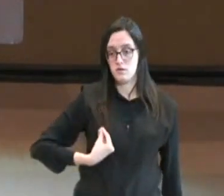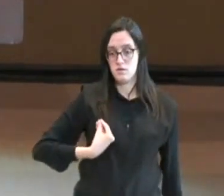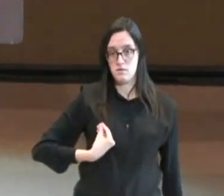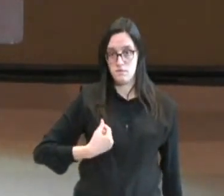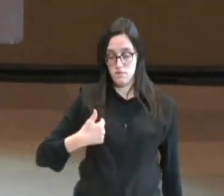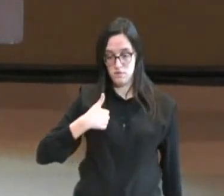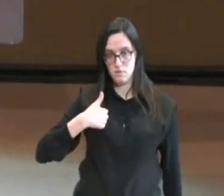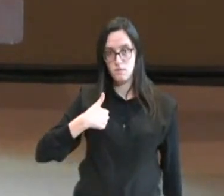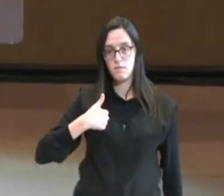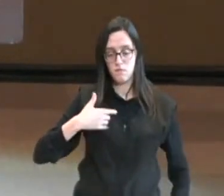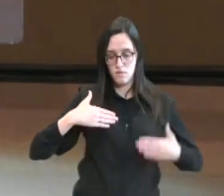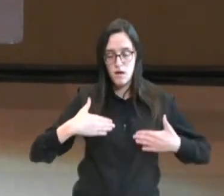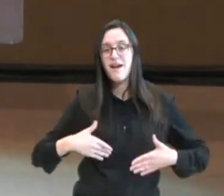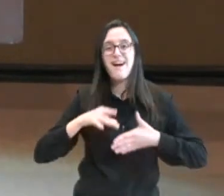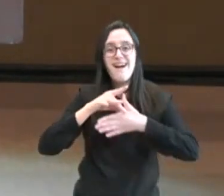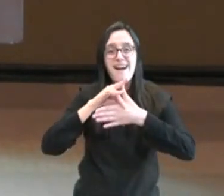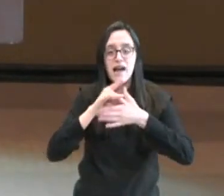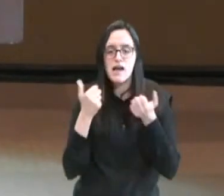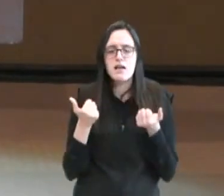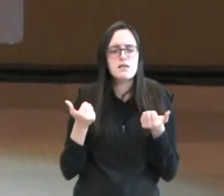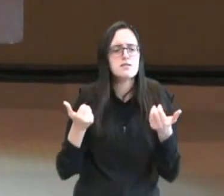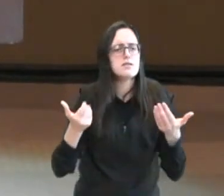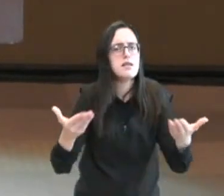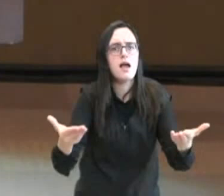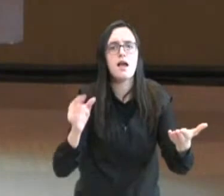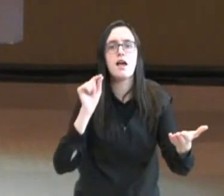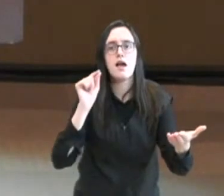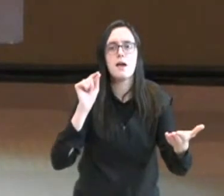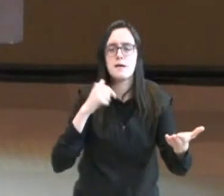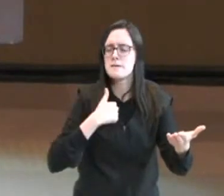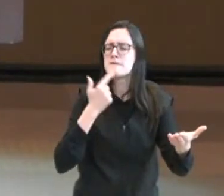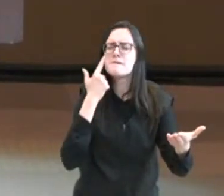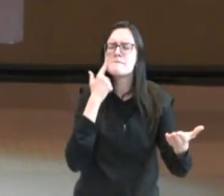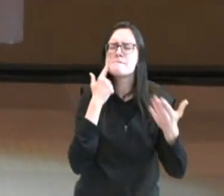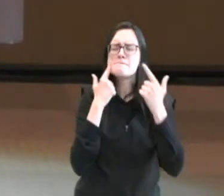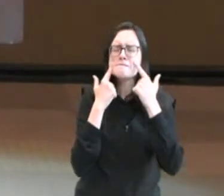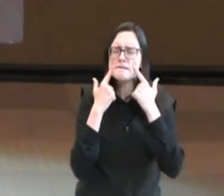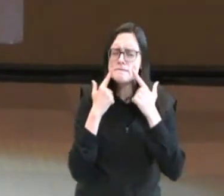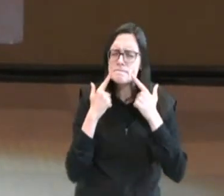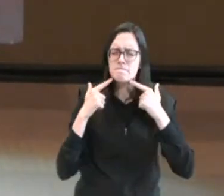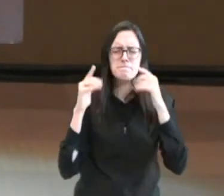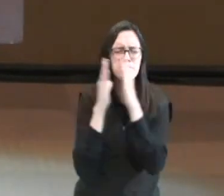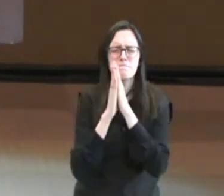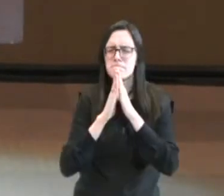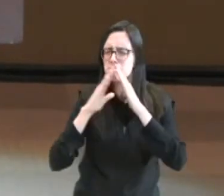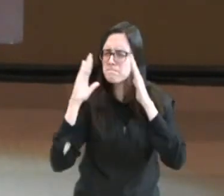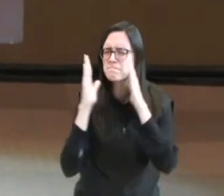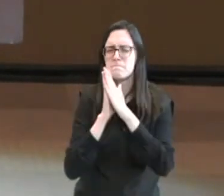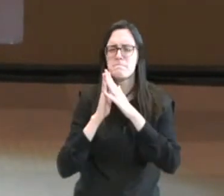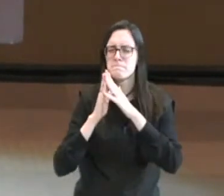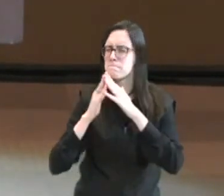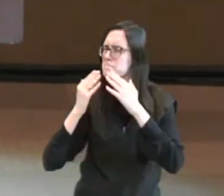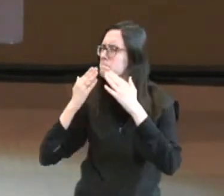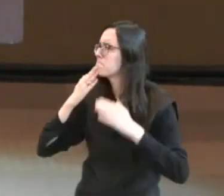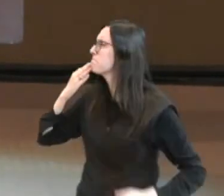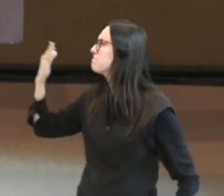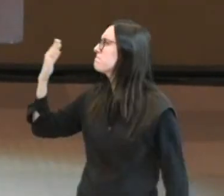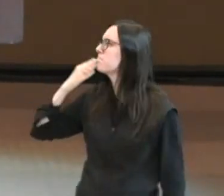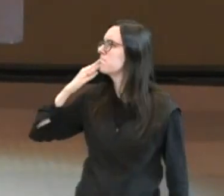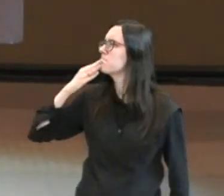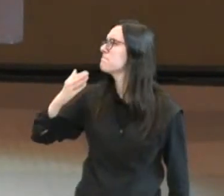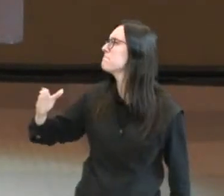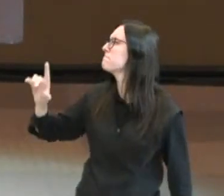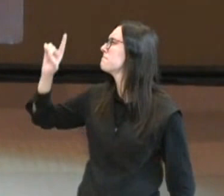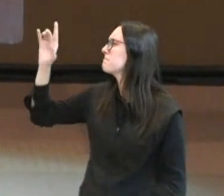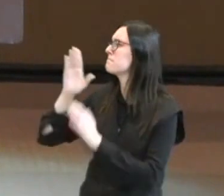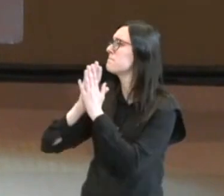carne, oferecendo com grande clamor e lágrimas, orações e súplicas ao que o podia